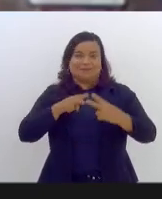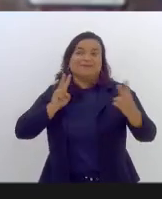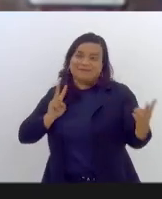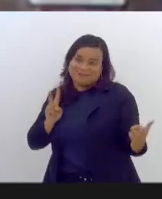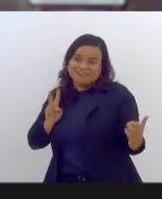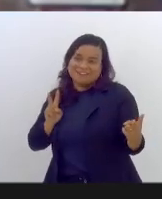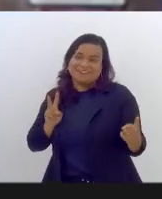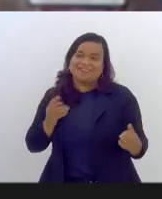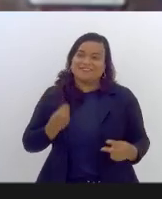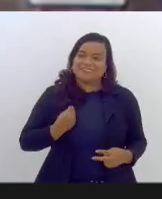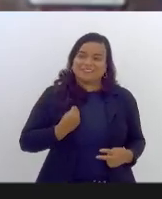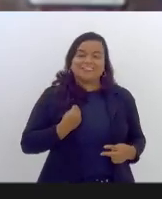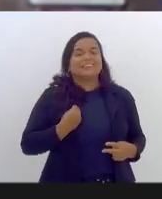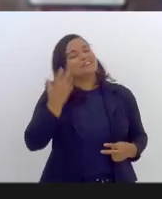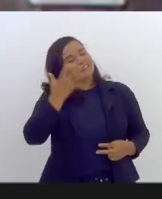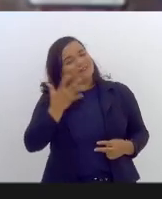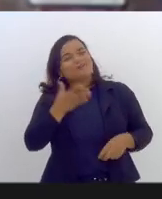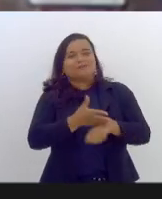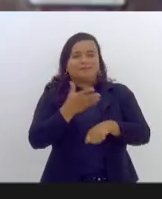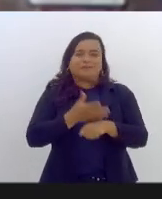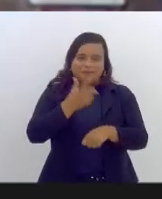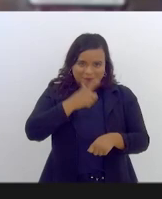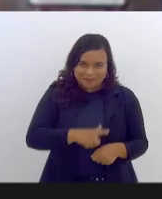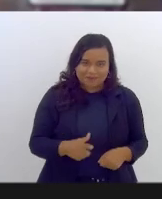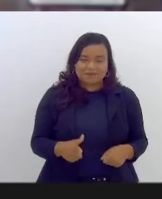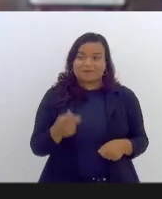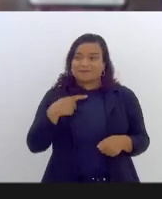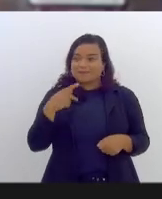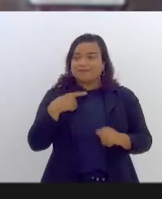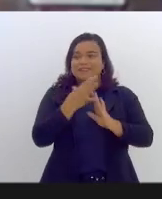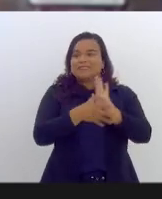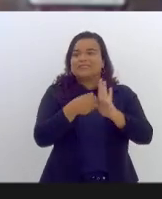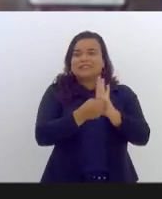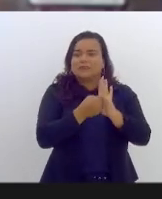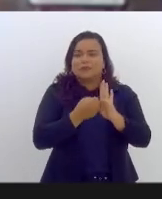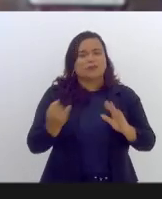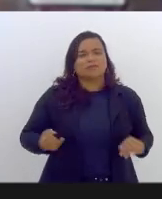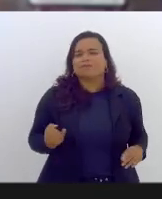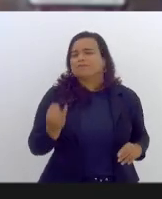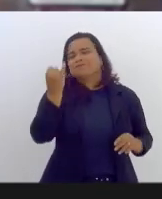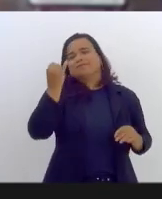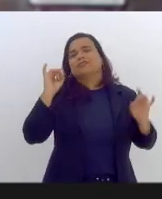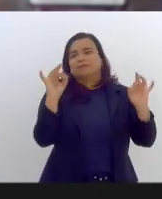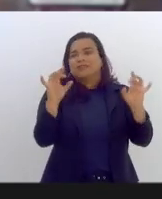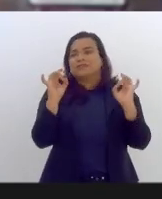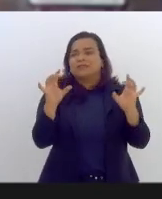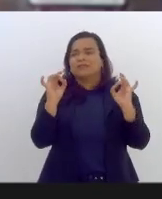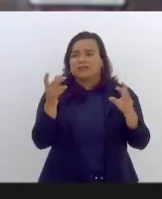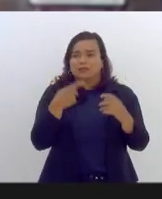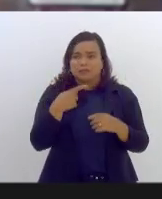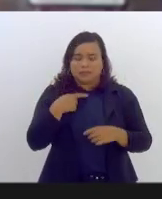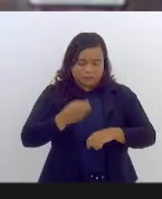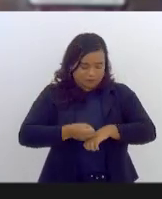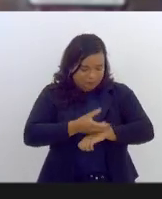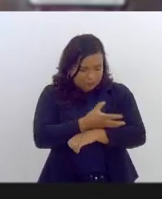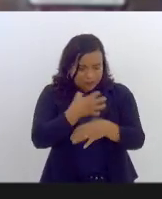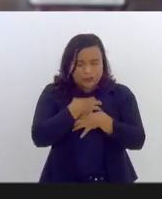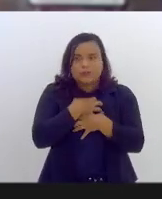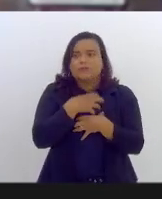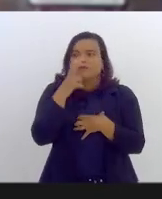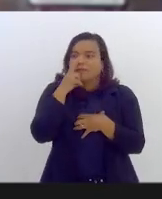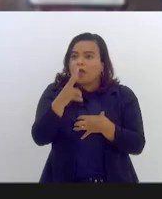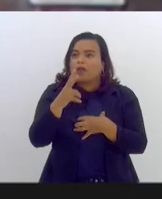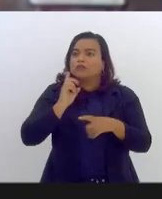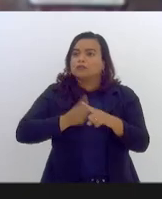remotamente nessa cerimônia, que para mim é muito simbólica, muito especial, particularmente emocionante, por